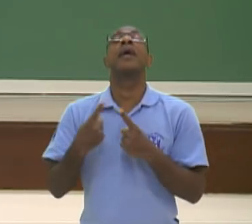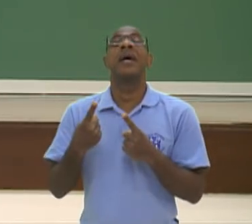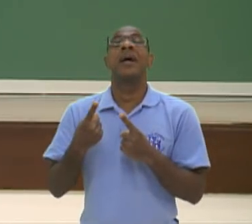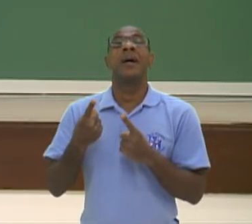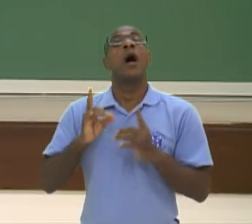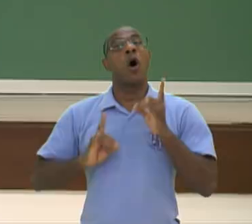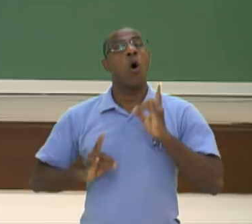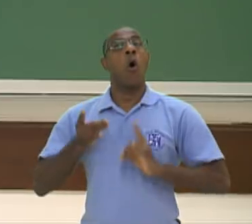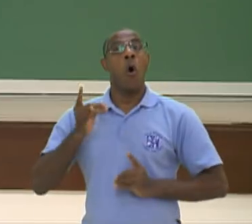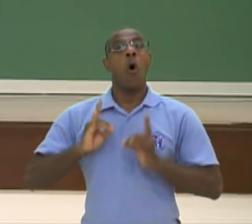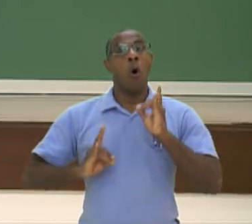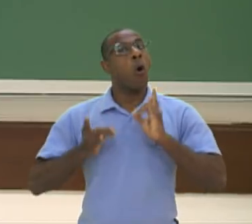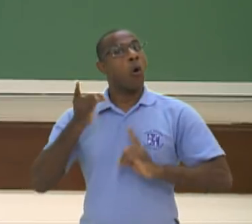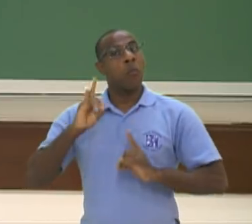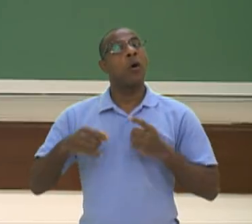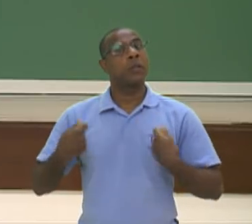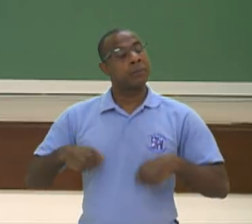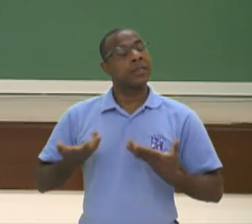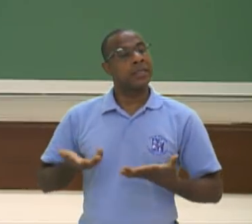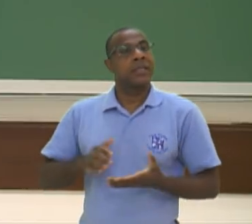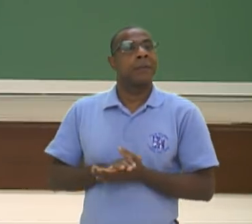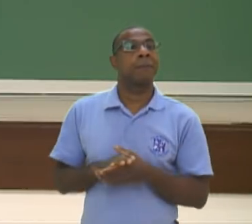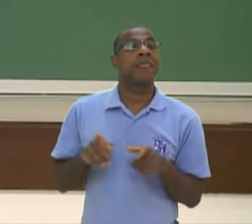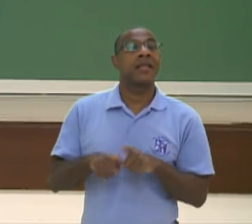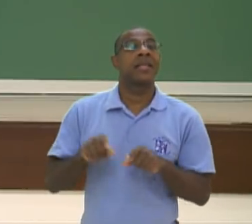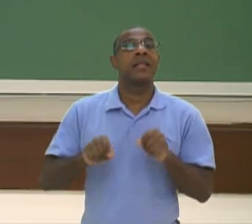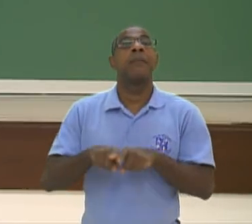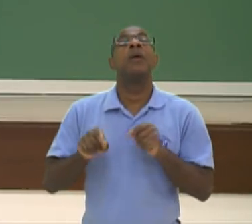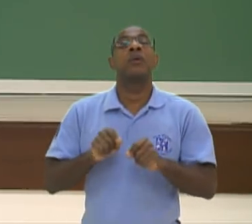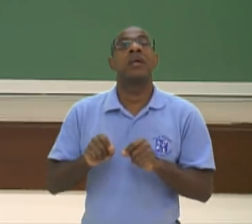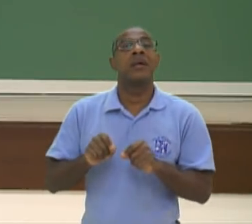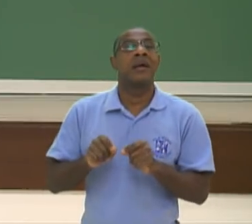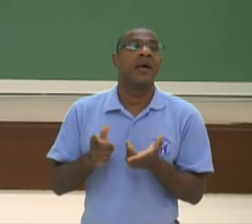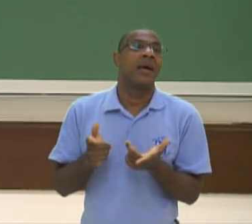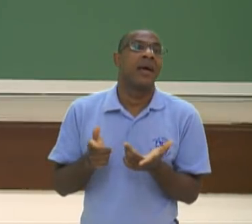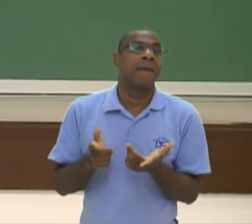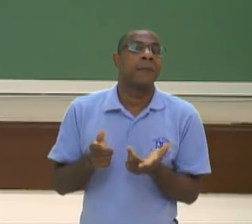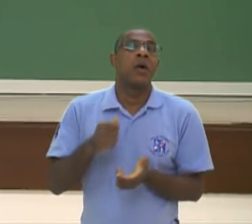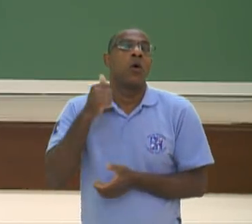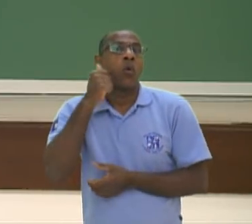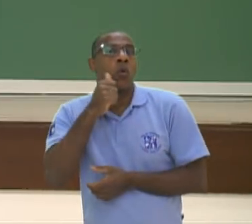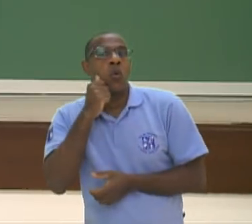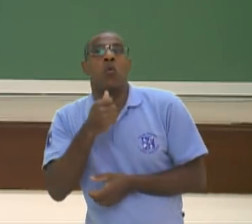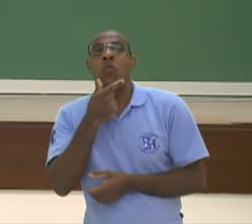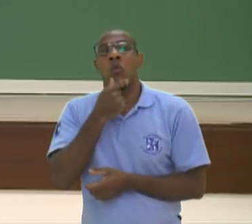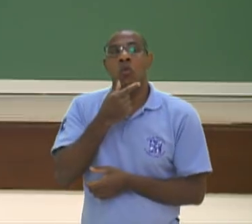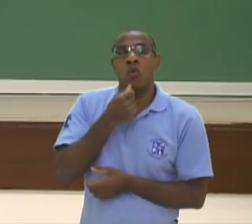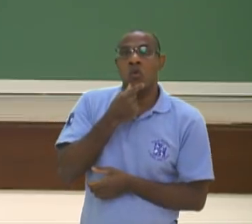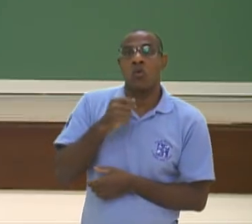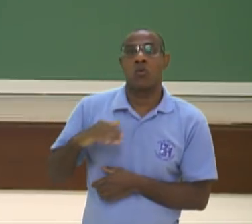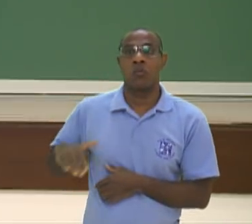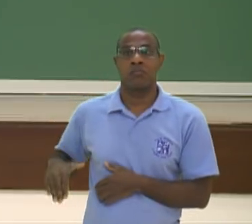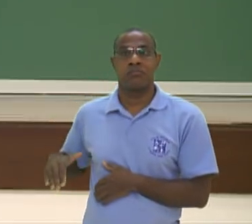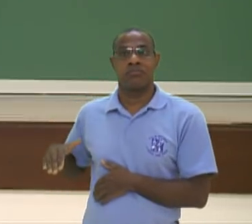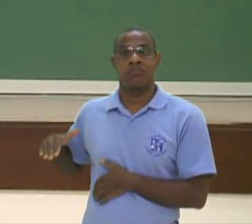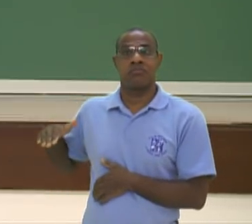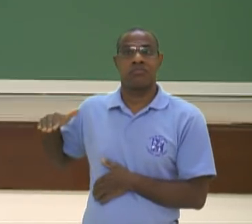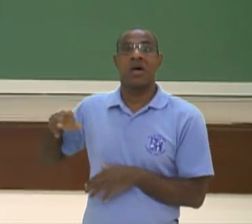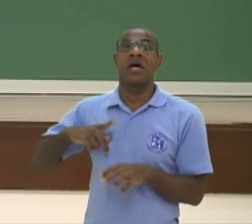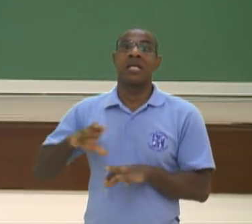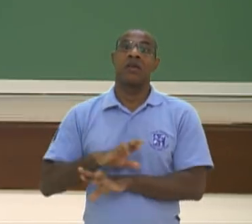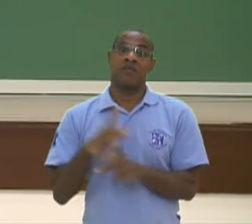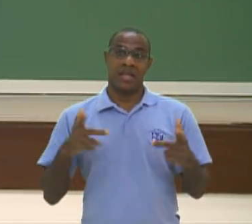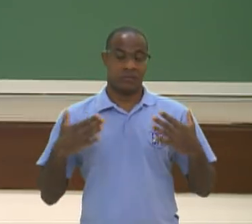Até mesmo o desenvolvimento sexual, ou seja, meninos e meninas têm diferenças